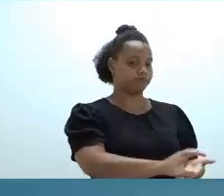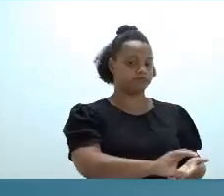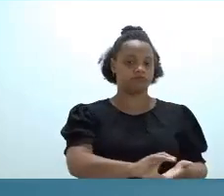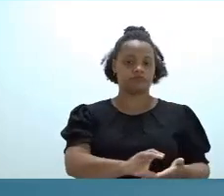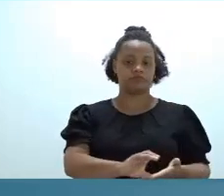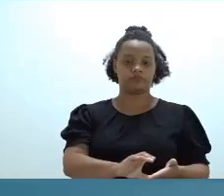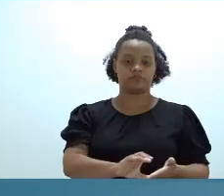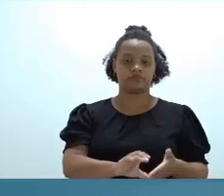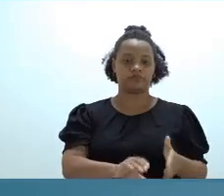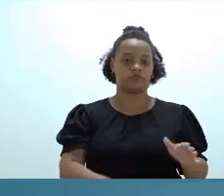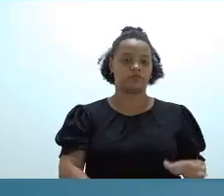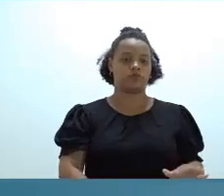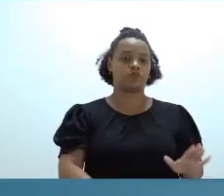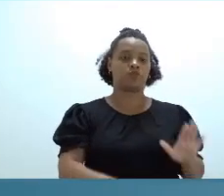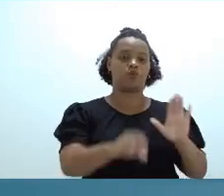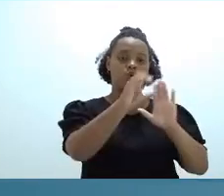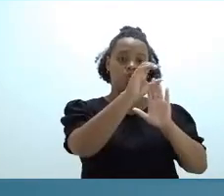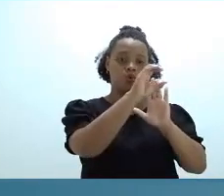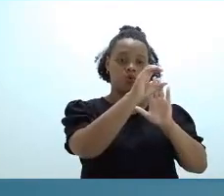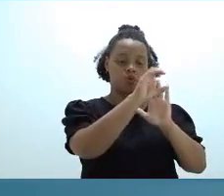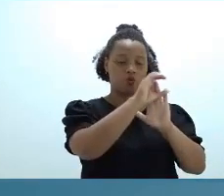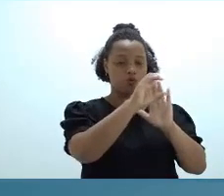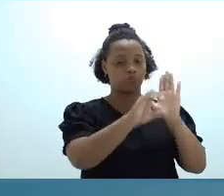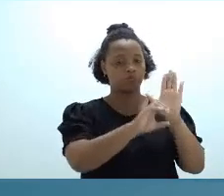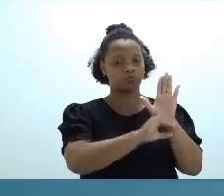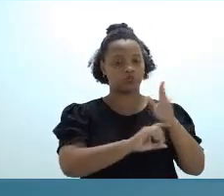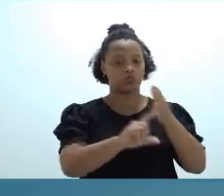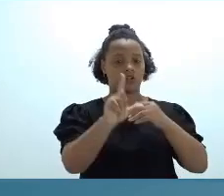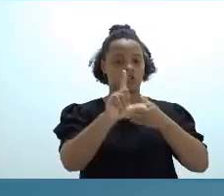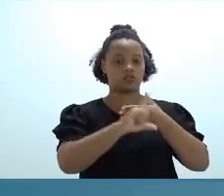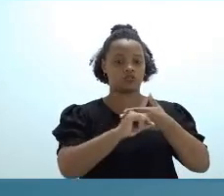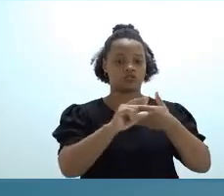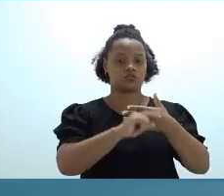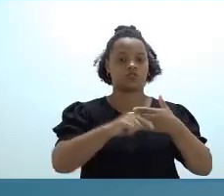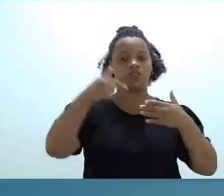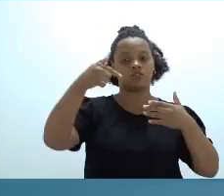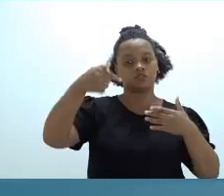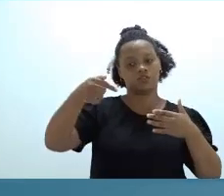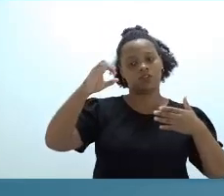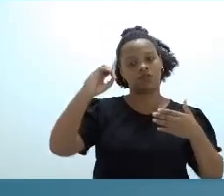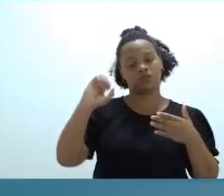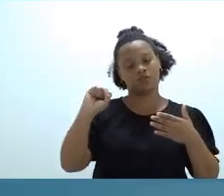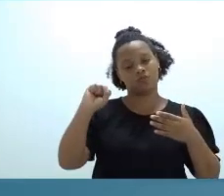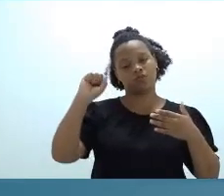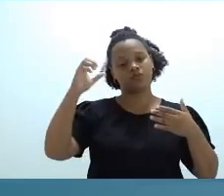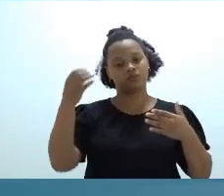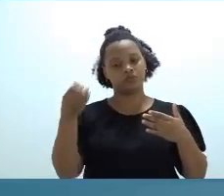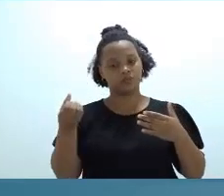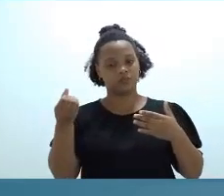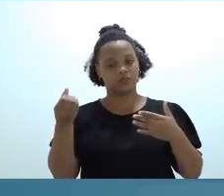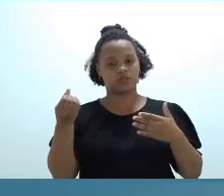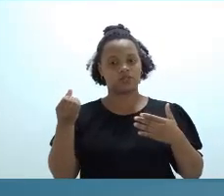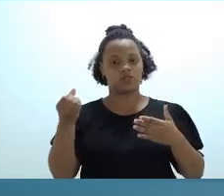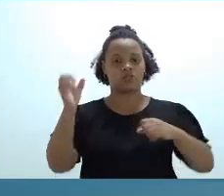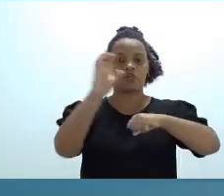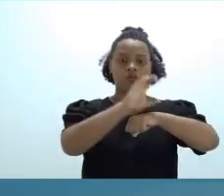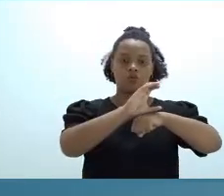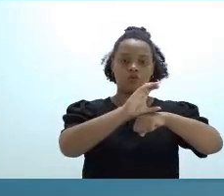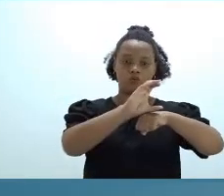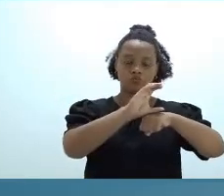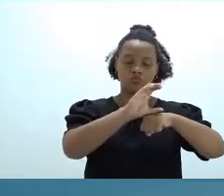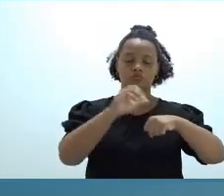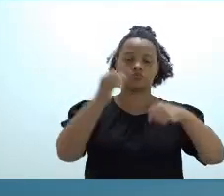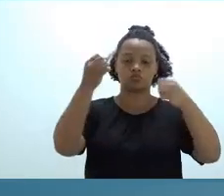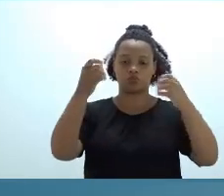artigo 786, buscando sua responsabilização civil objetiva, Constituição Federal, artigo 37, parágrafo